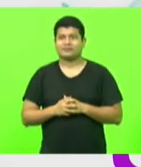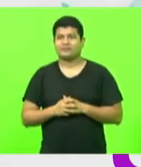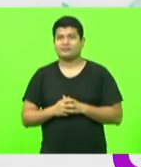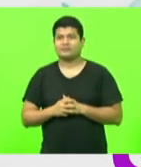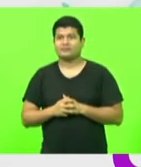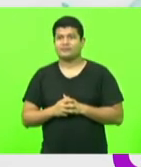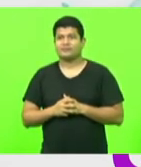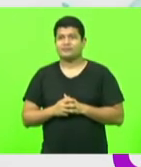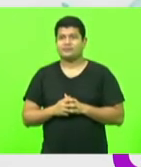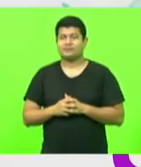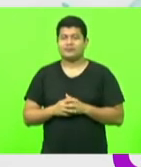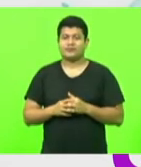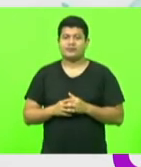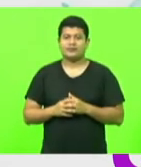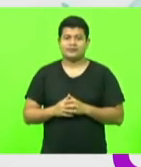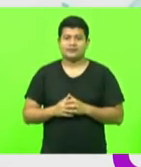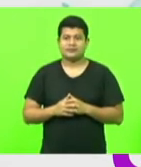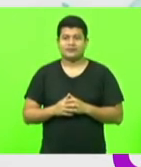Ah, não, tem mais um.